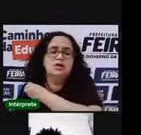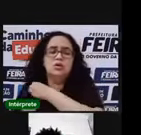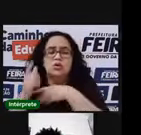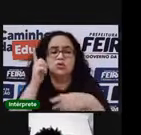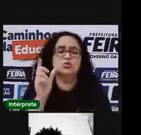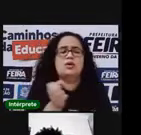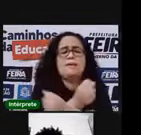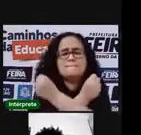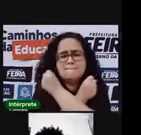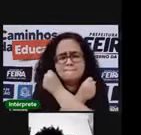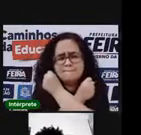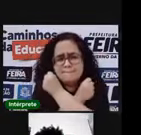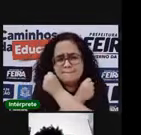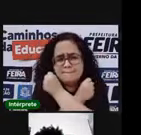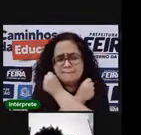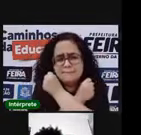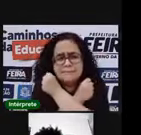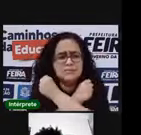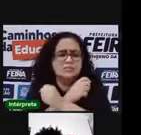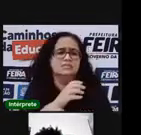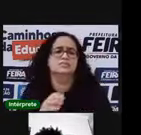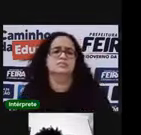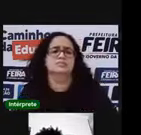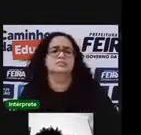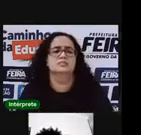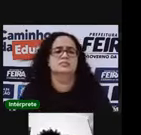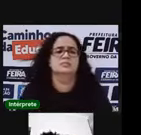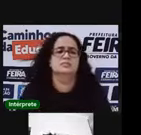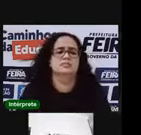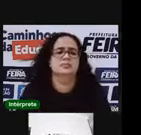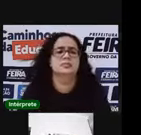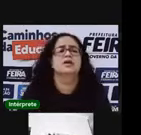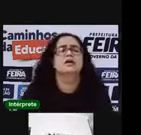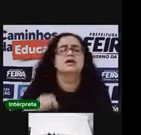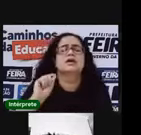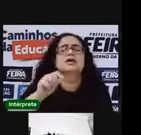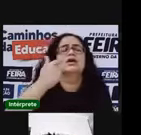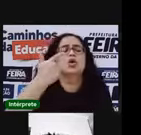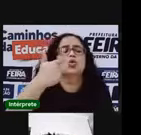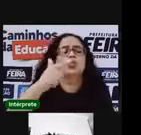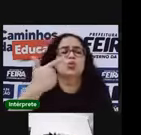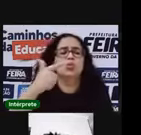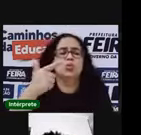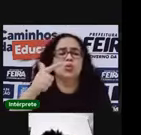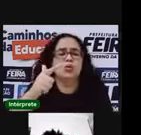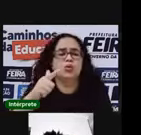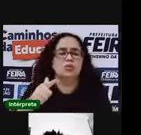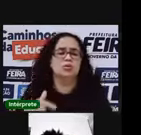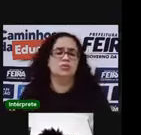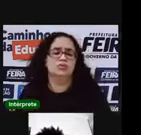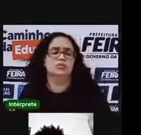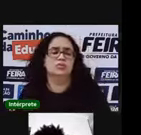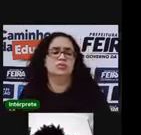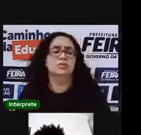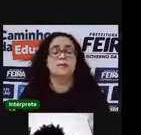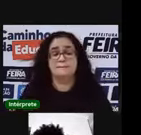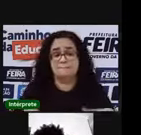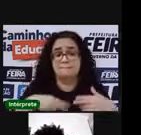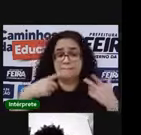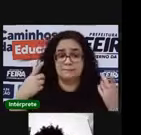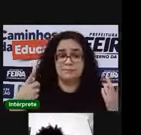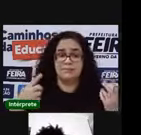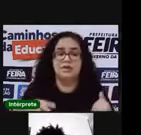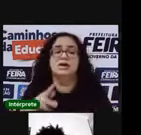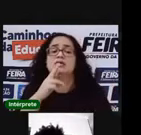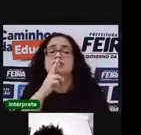abraçar, apertar, tocar fisicamente? Quem é esse outro? Esse outro, por acaso,